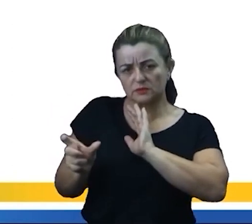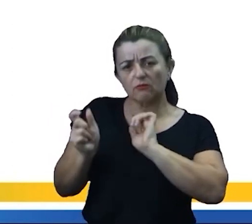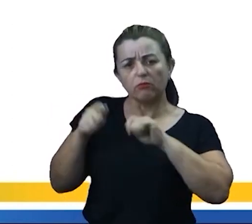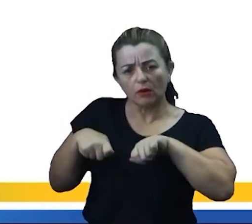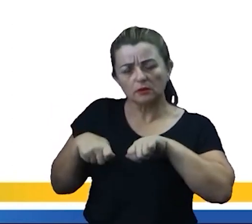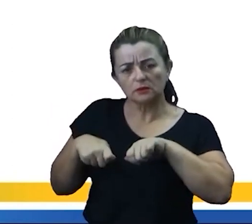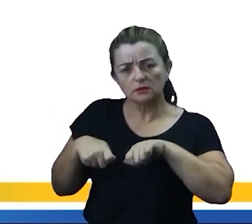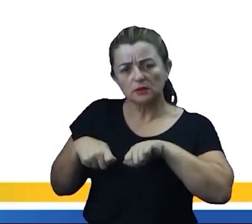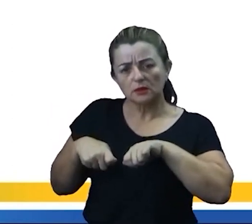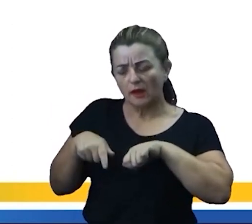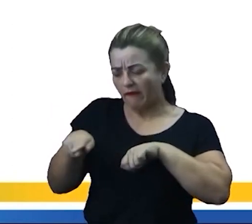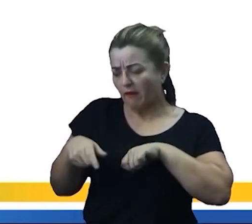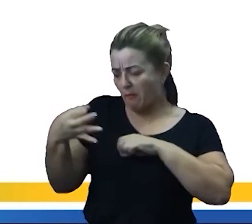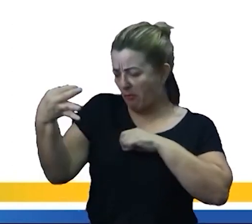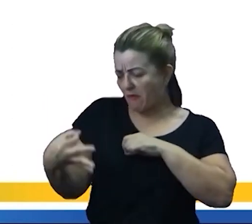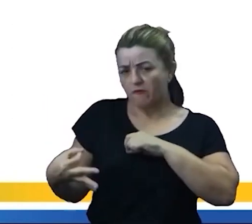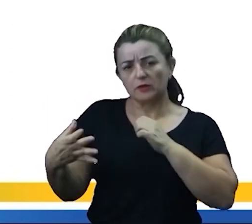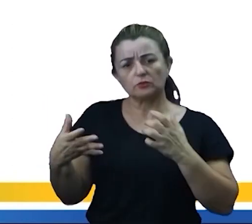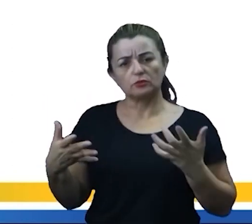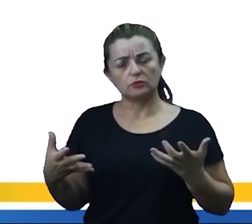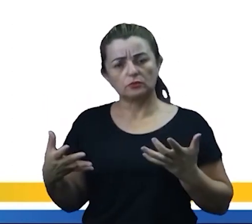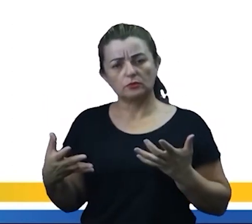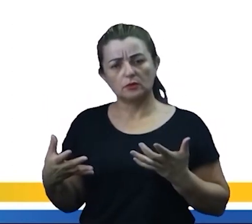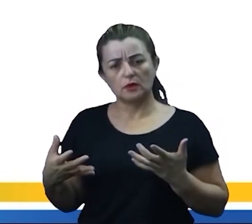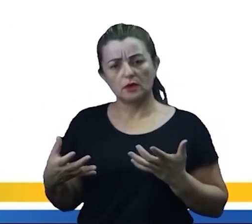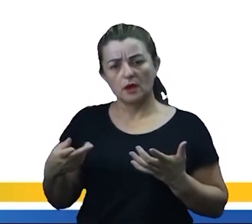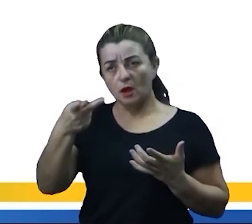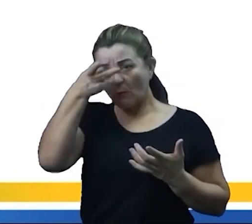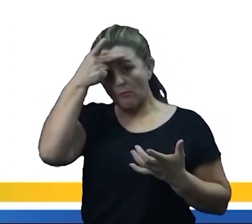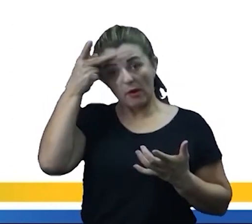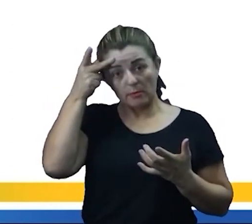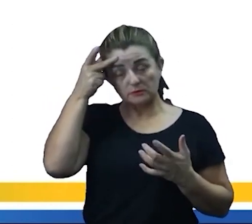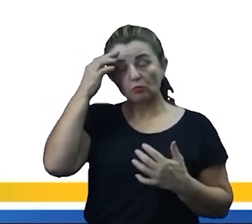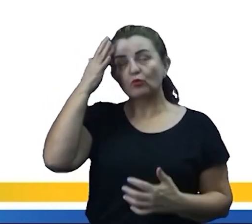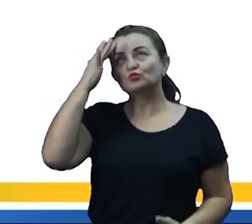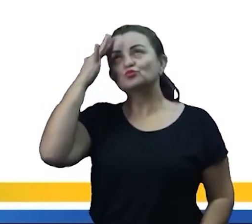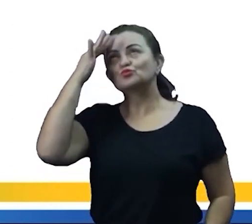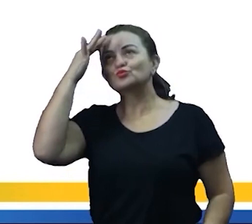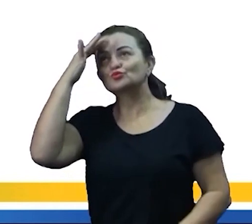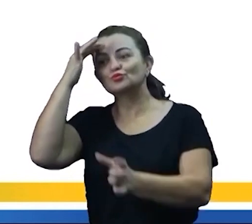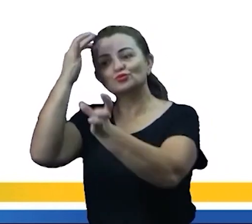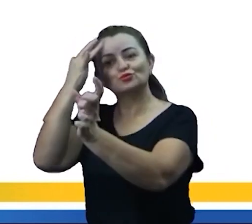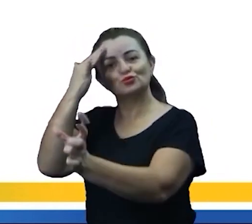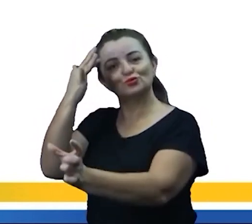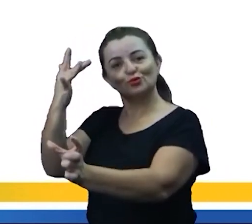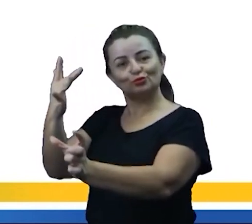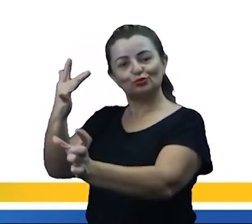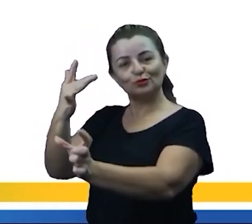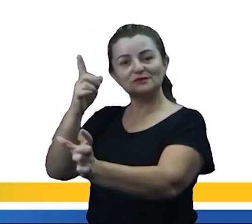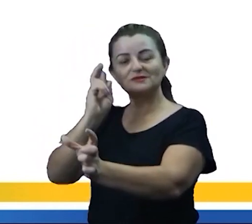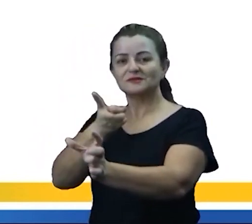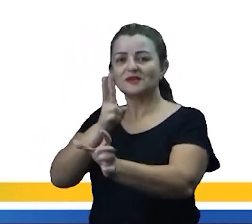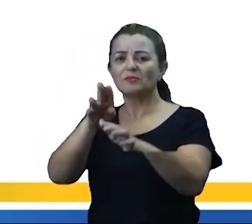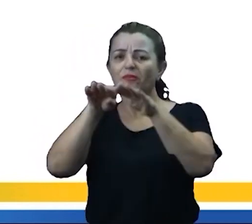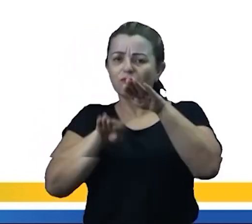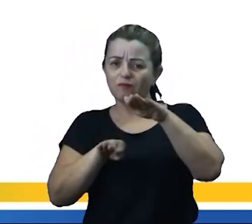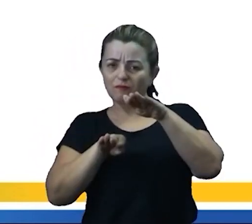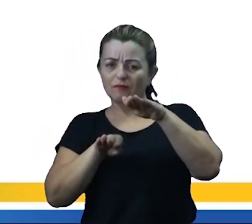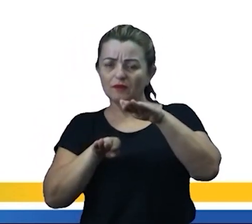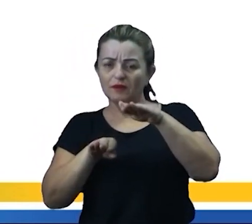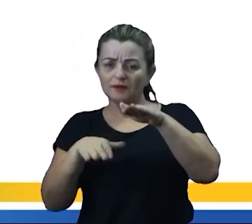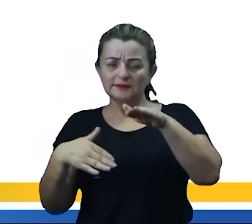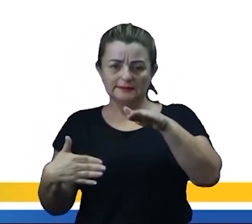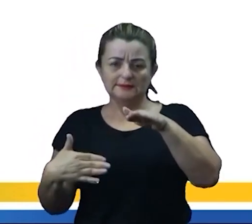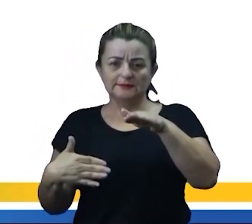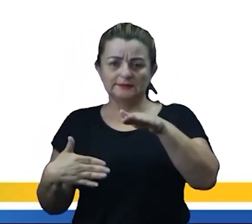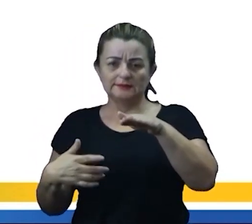poder da perfeição. Uma pessoa que idealiza outra costuma se sentir inferior e crer que esta está